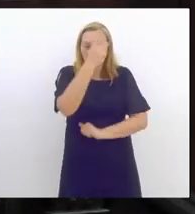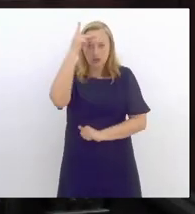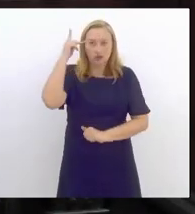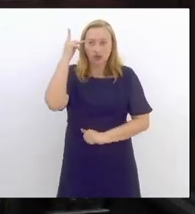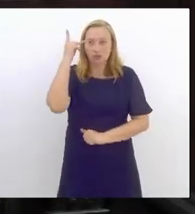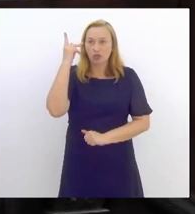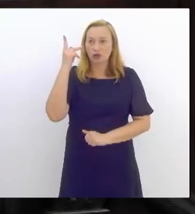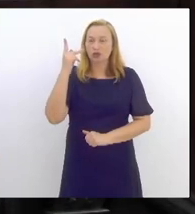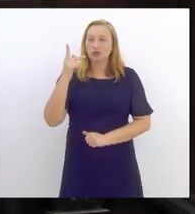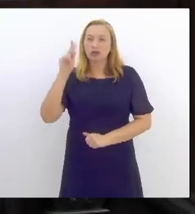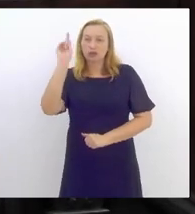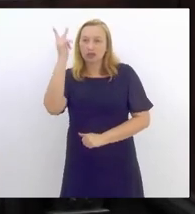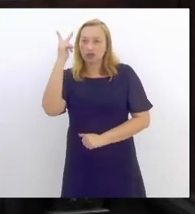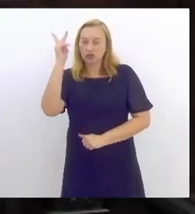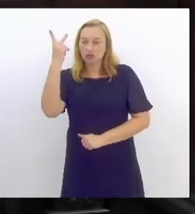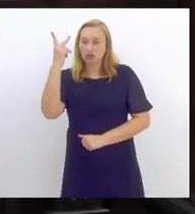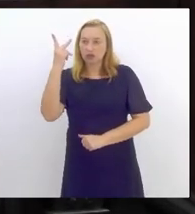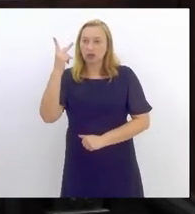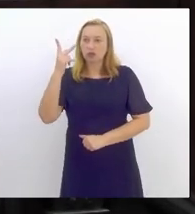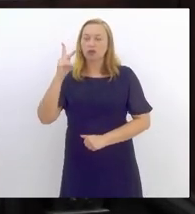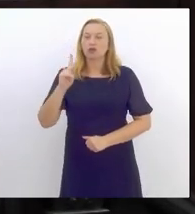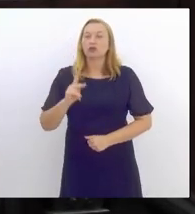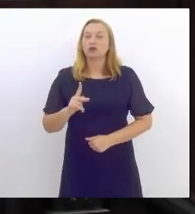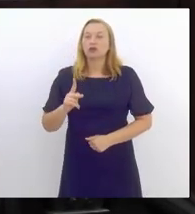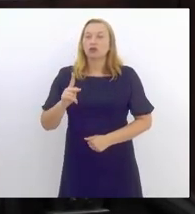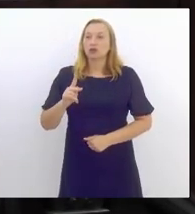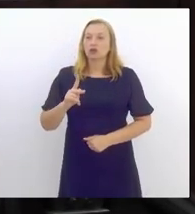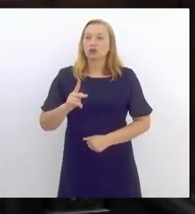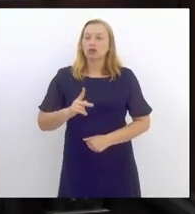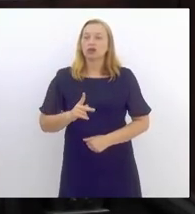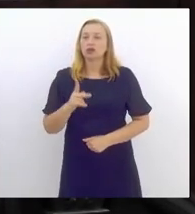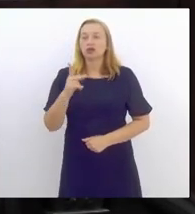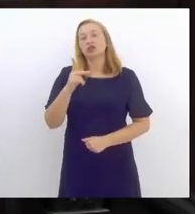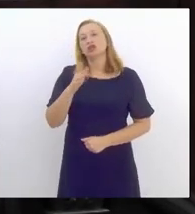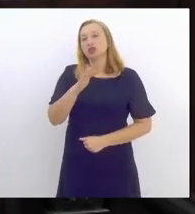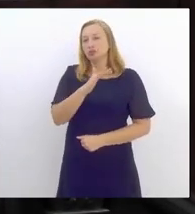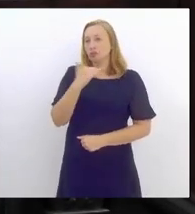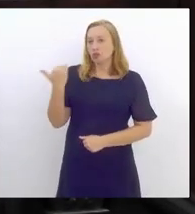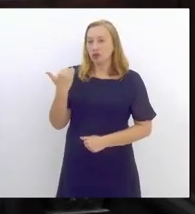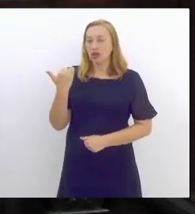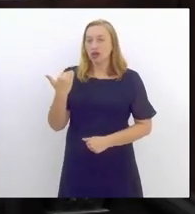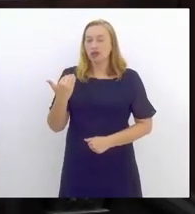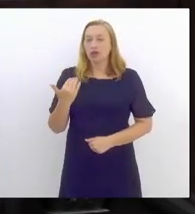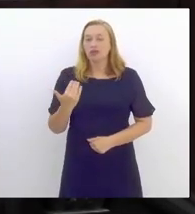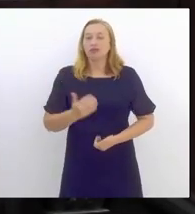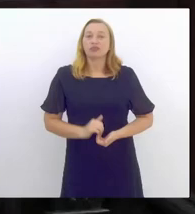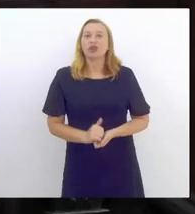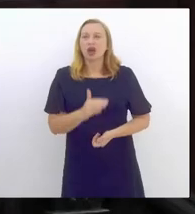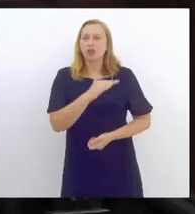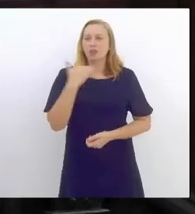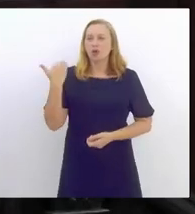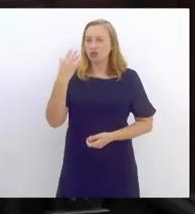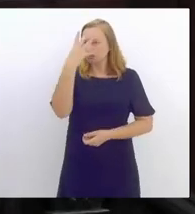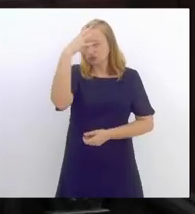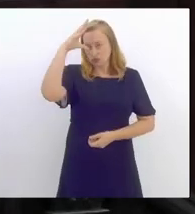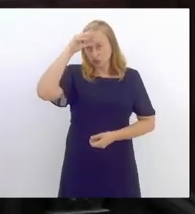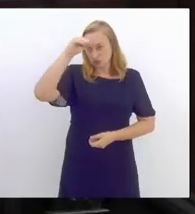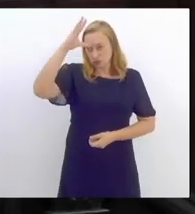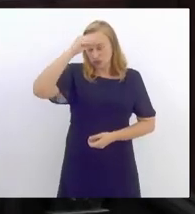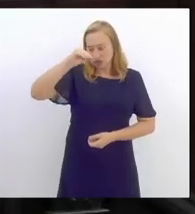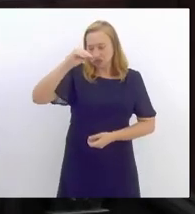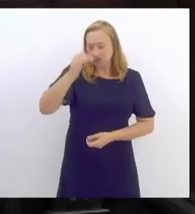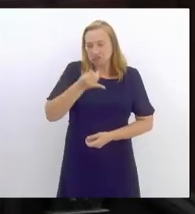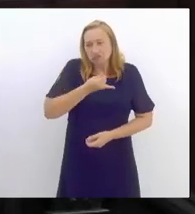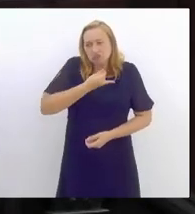ídolo do Brasil e do mundo, que nos deixou dias atrás. A morte de Pelé nos causa profunda dor e